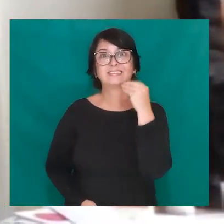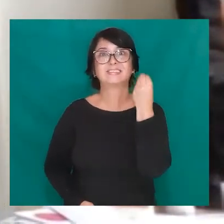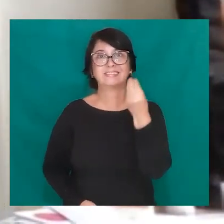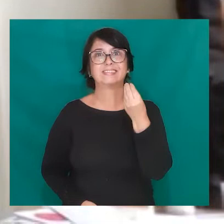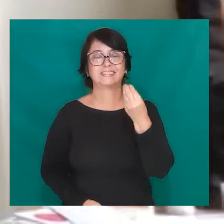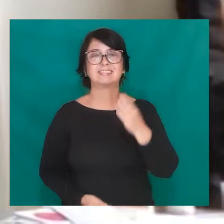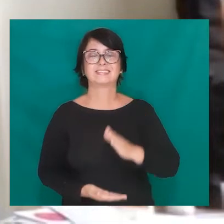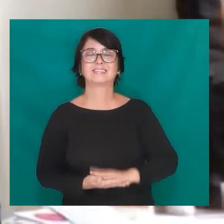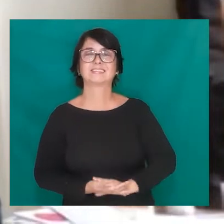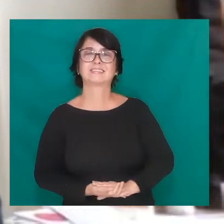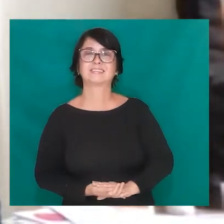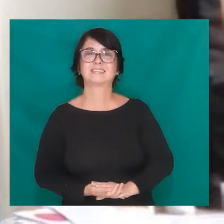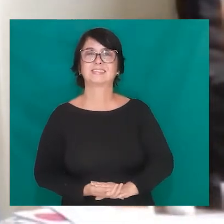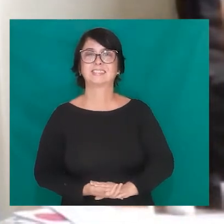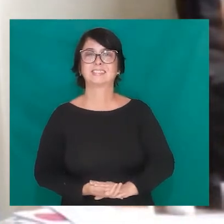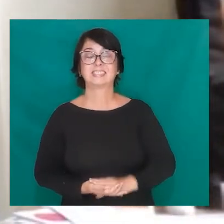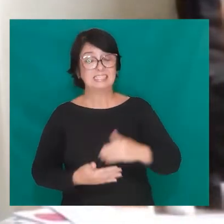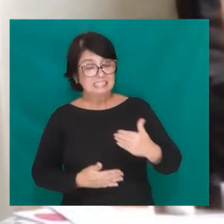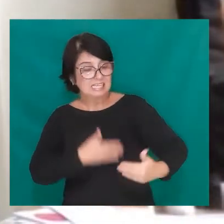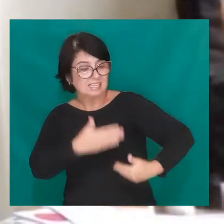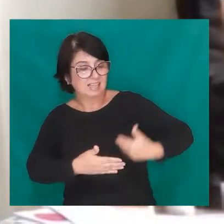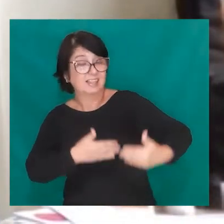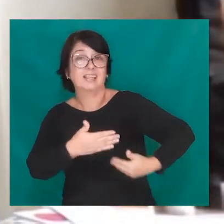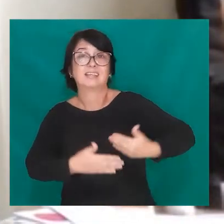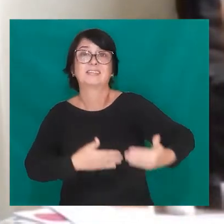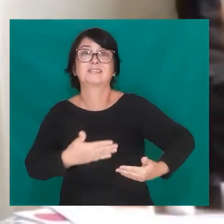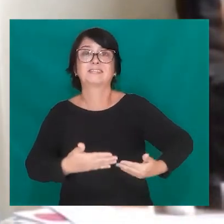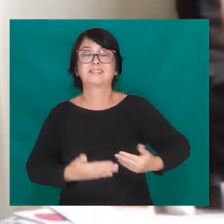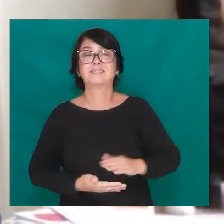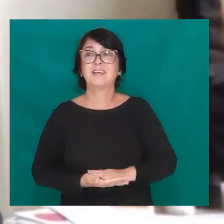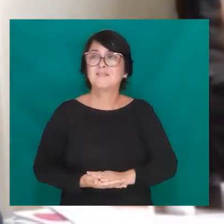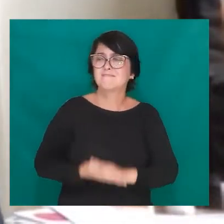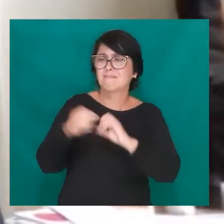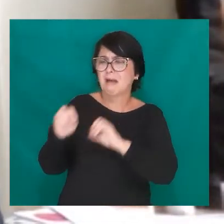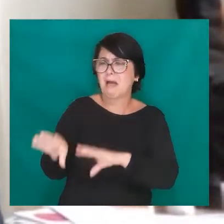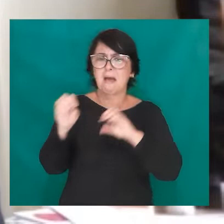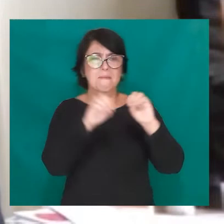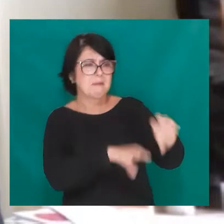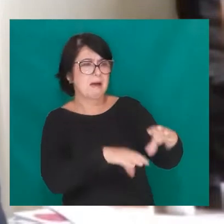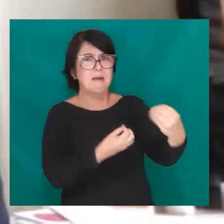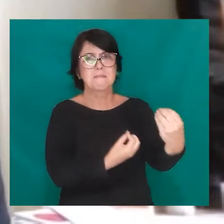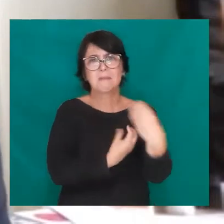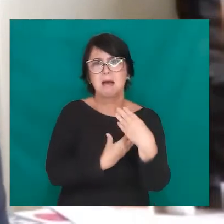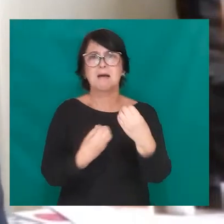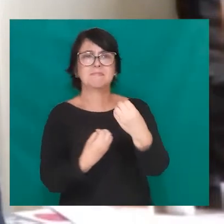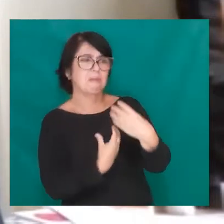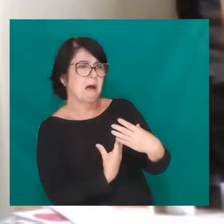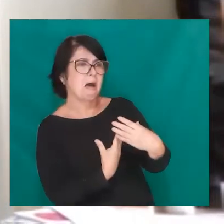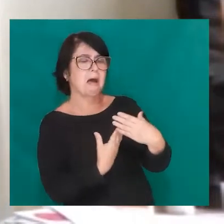aquele espaço ali comigo. E assim cada um foi aplicando seus métodos também, ou não